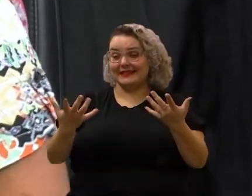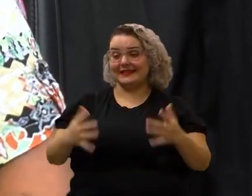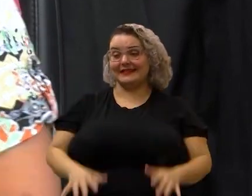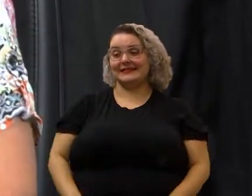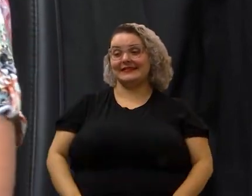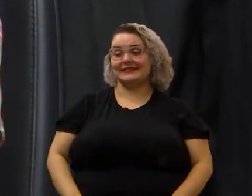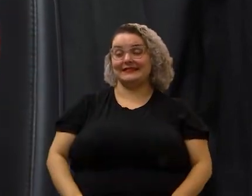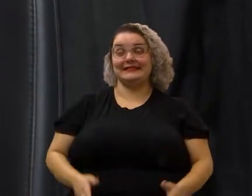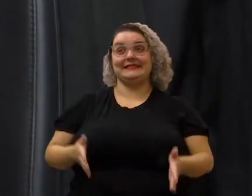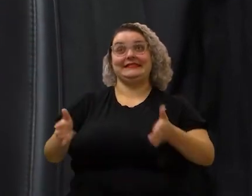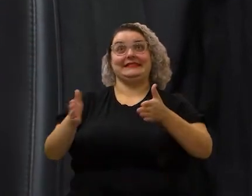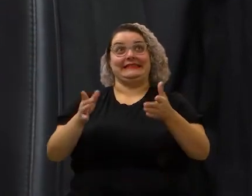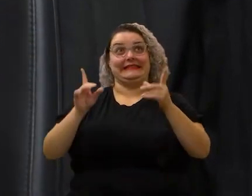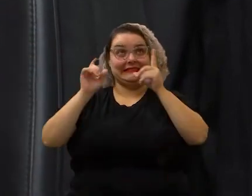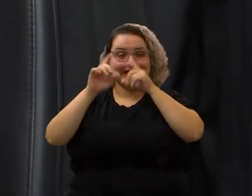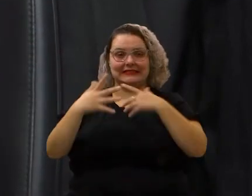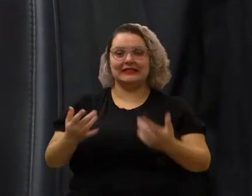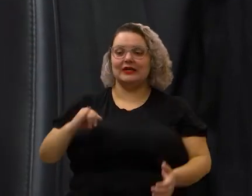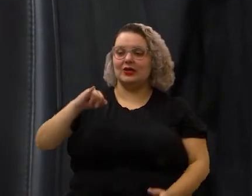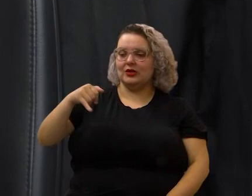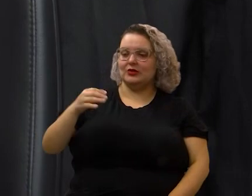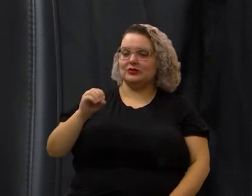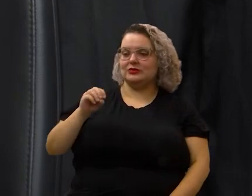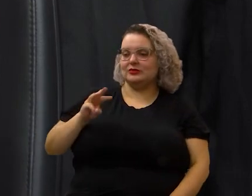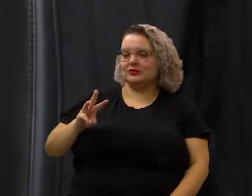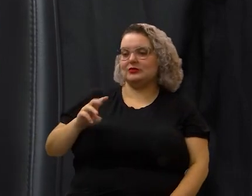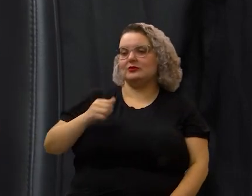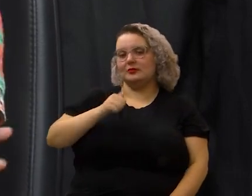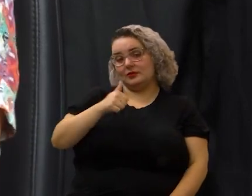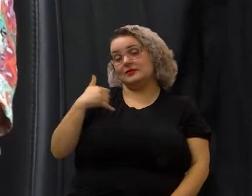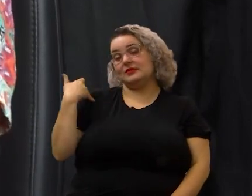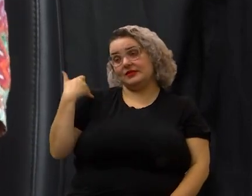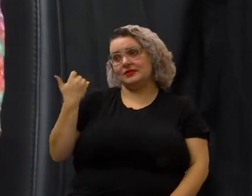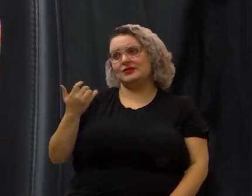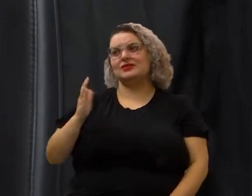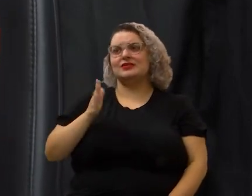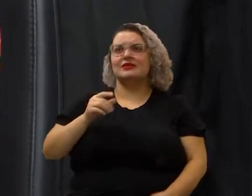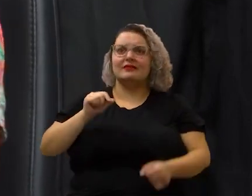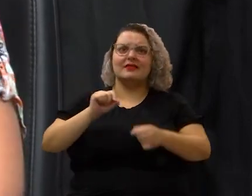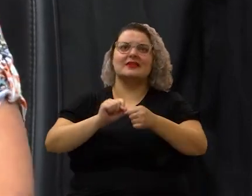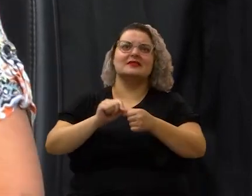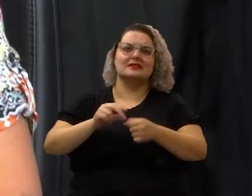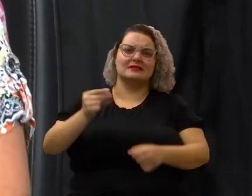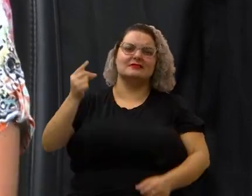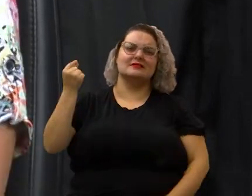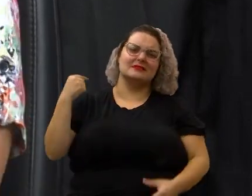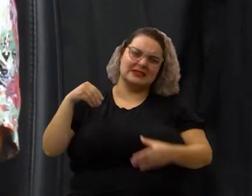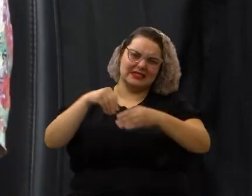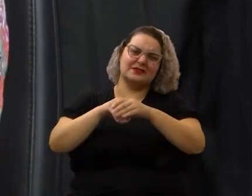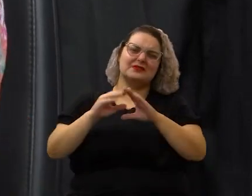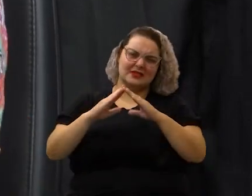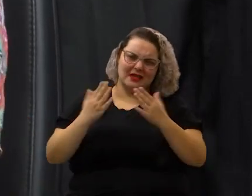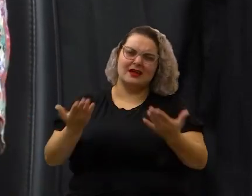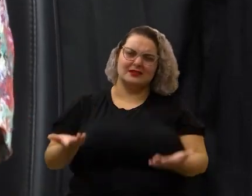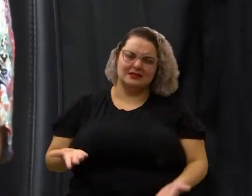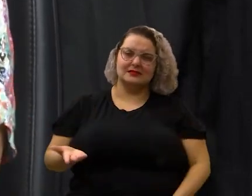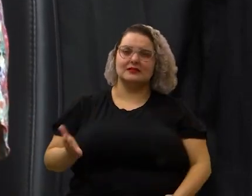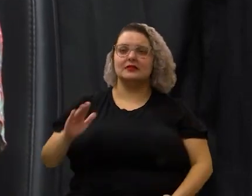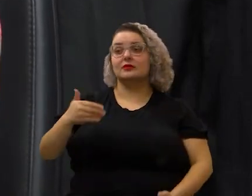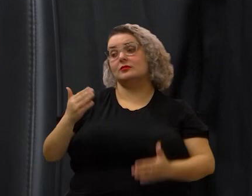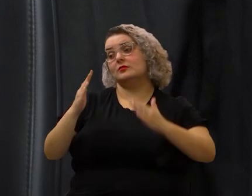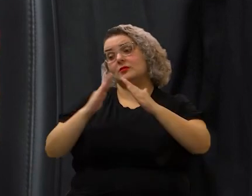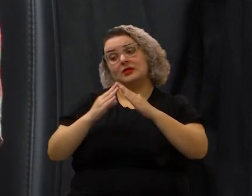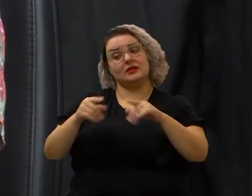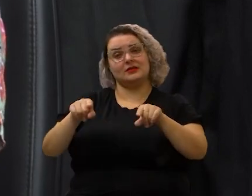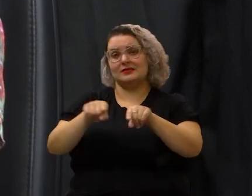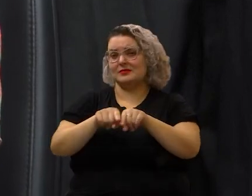tô numa situação. Porque o Joey tem 11 anos, mas assim, já faz algum tempo que ele fica bastante dentro de casa, né? Tá. Então,